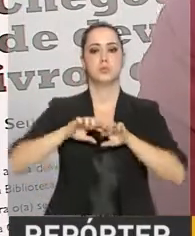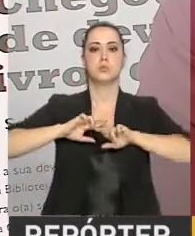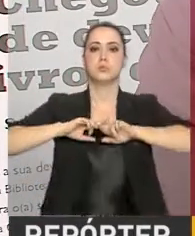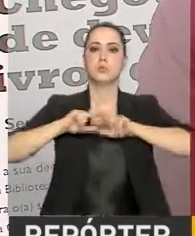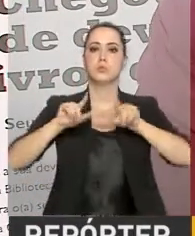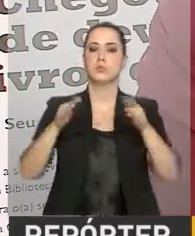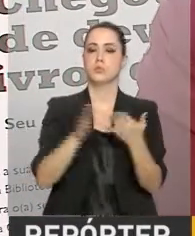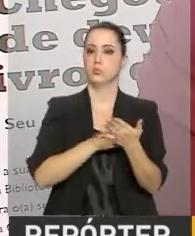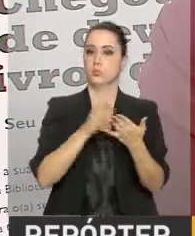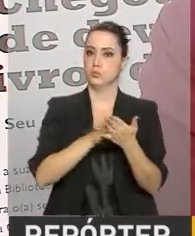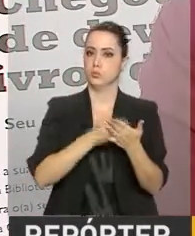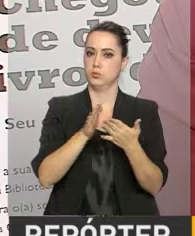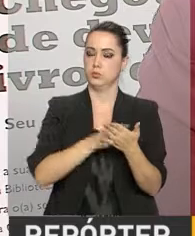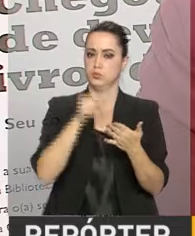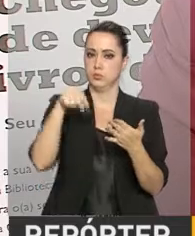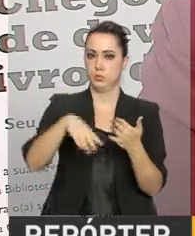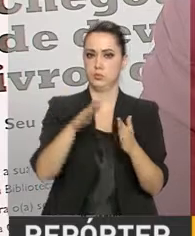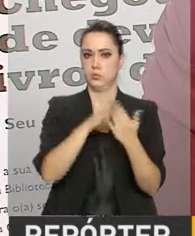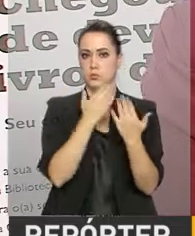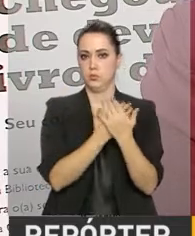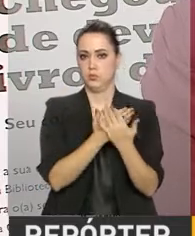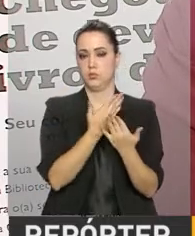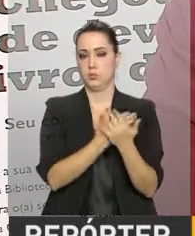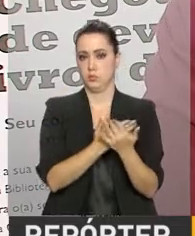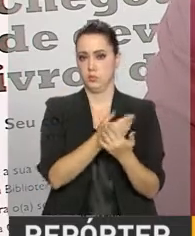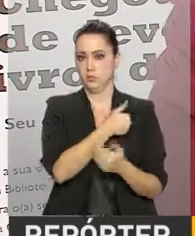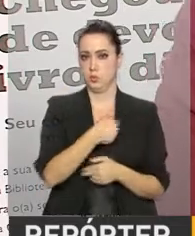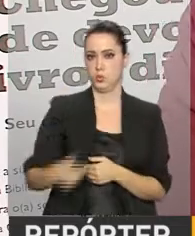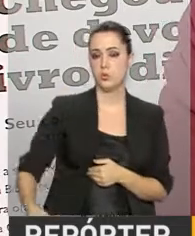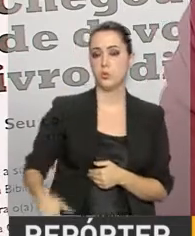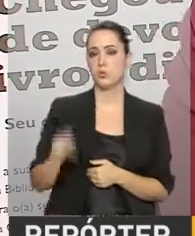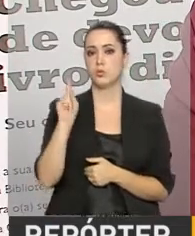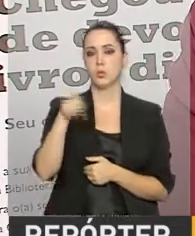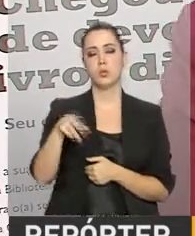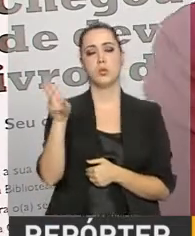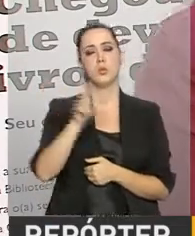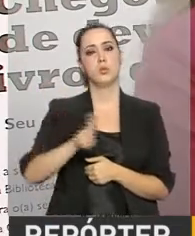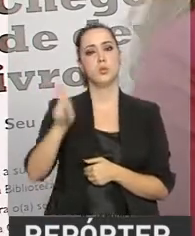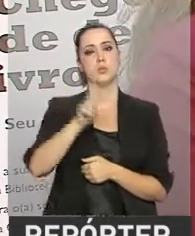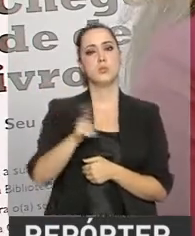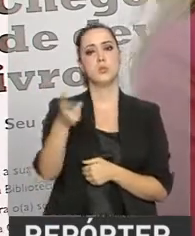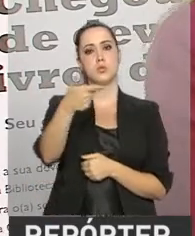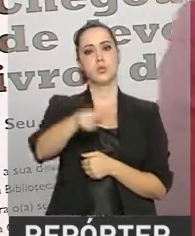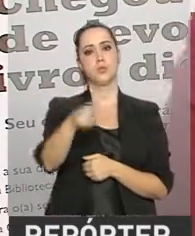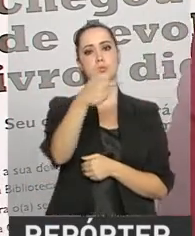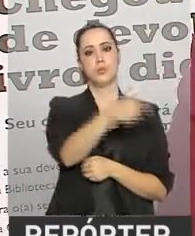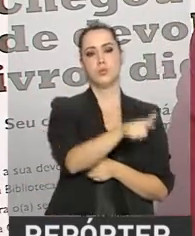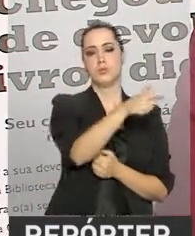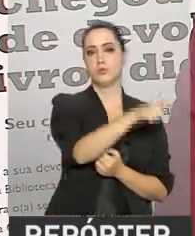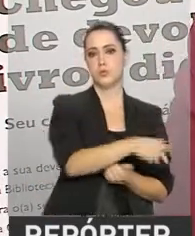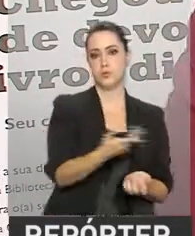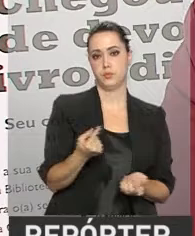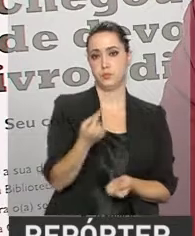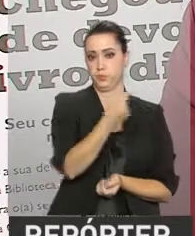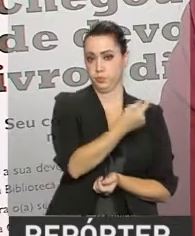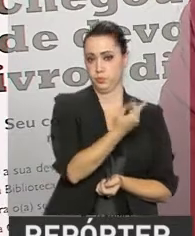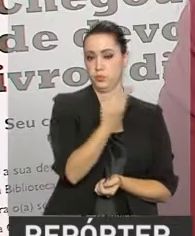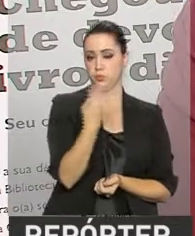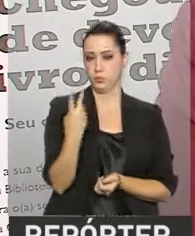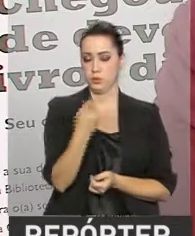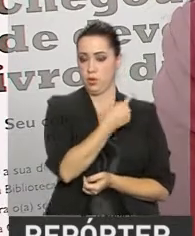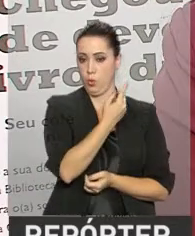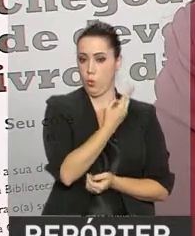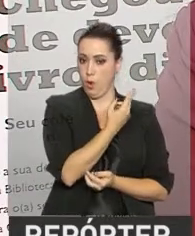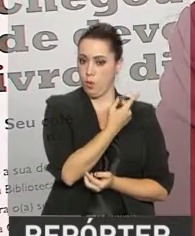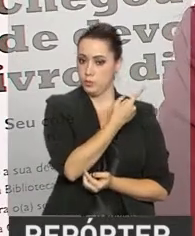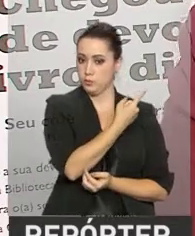das obras didáticas da rede pública de ensino são reutilizáveis o exemplar como este vai ser repassado